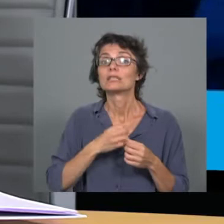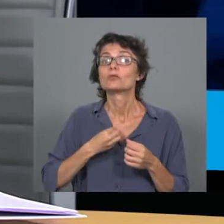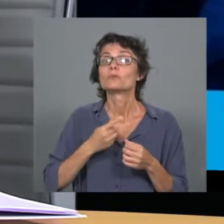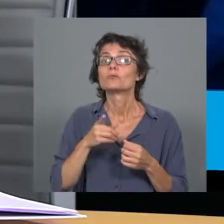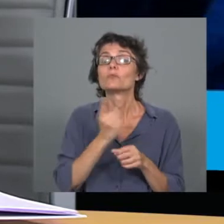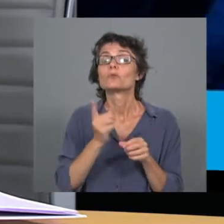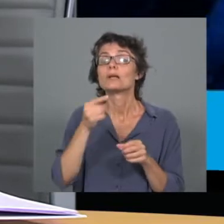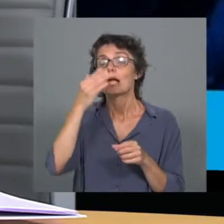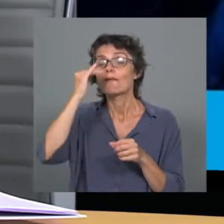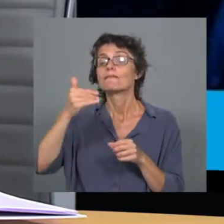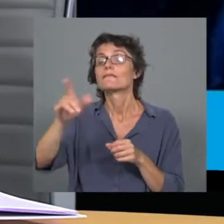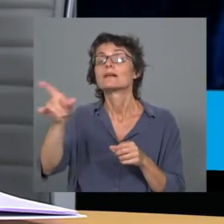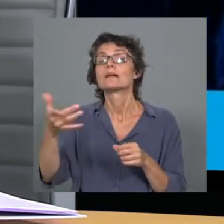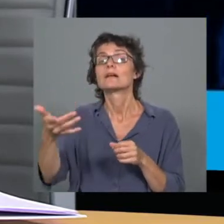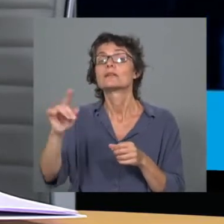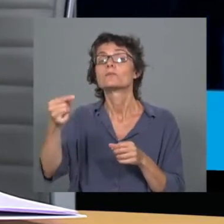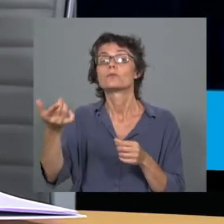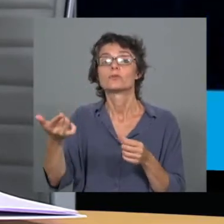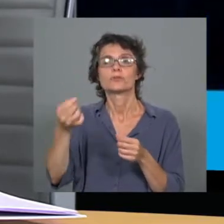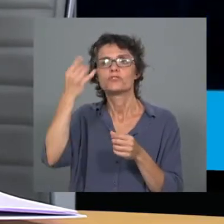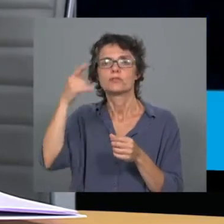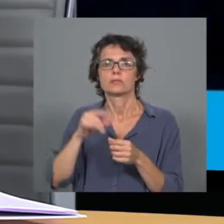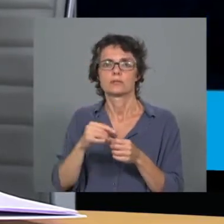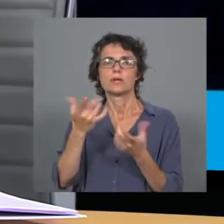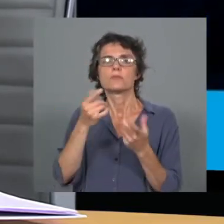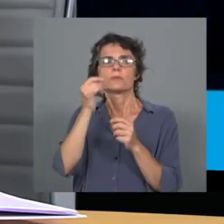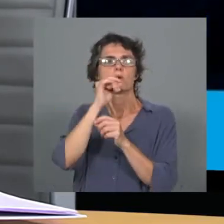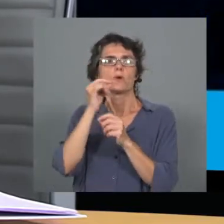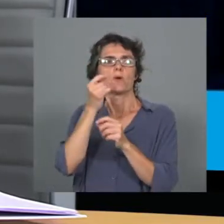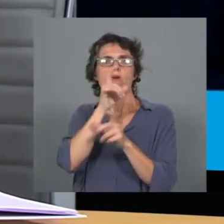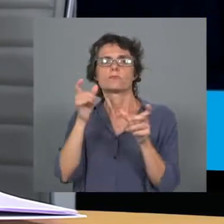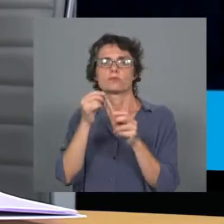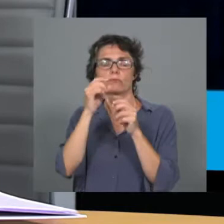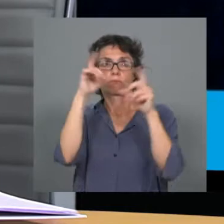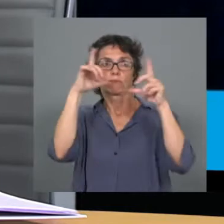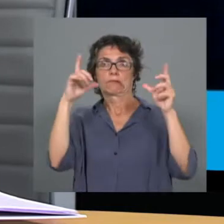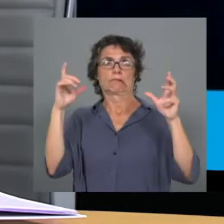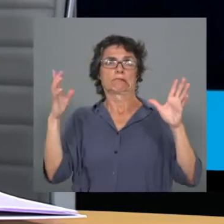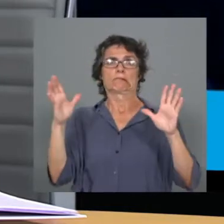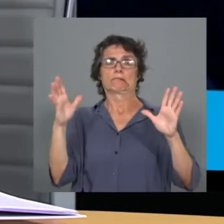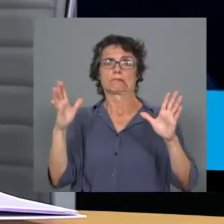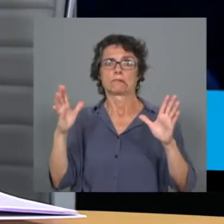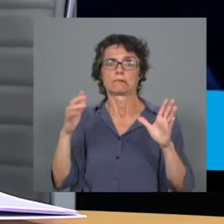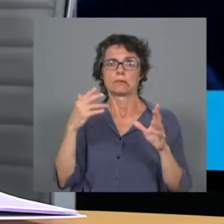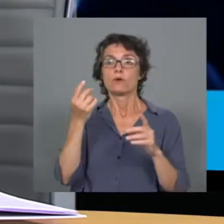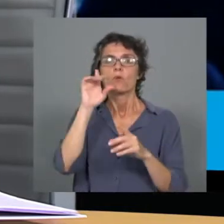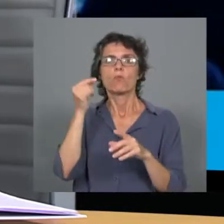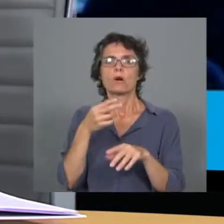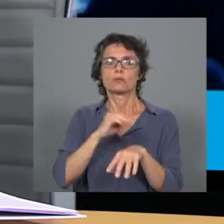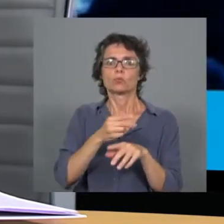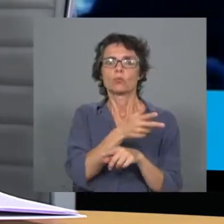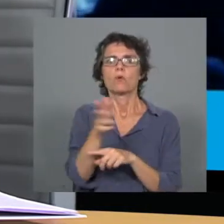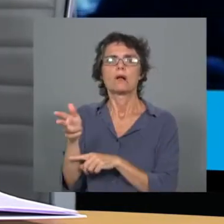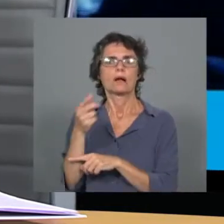é? Portanto, as pessoas ficaram sensibilizadas com as imagens, ficaram tocadas quando tantas vezes as câmaras entraram pelos lares